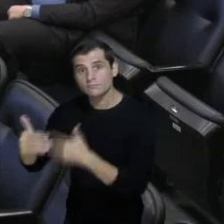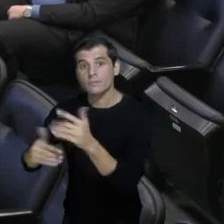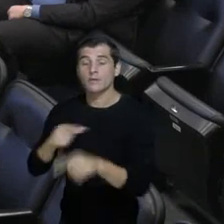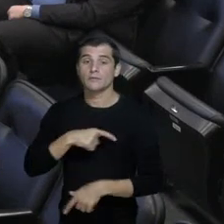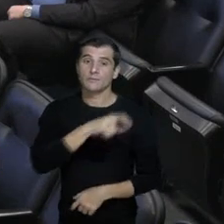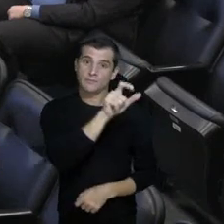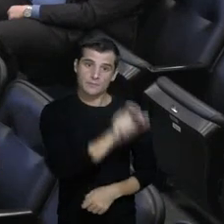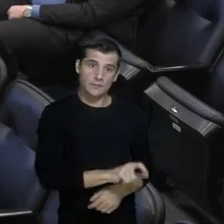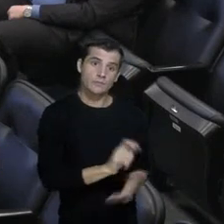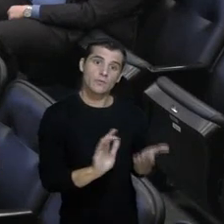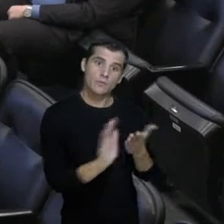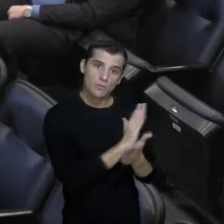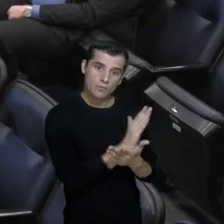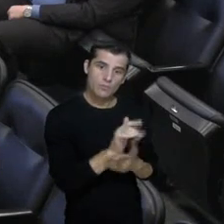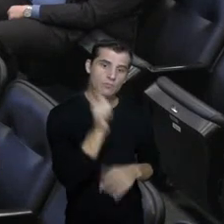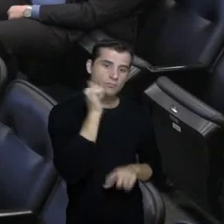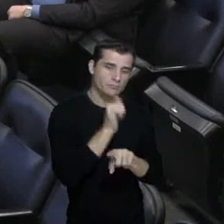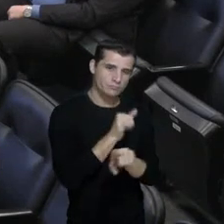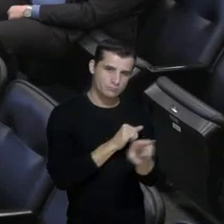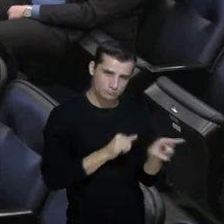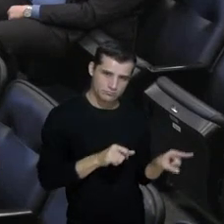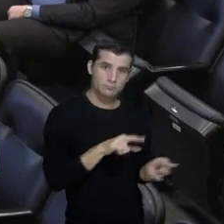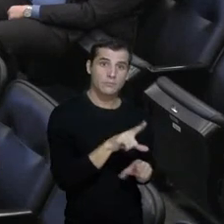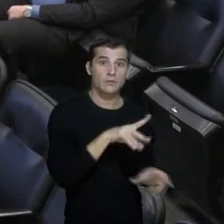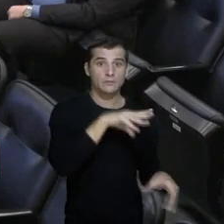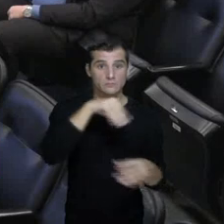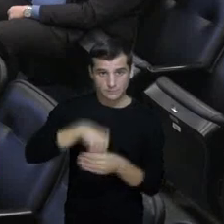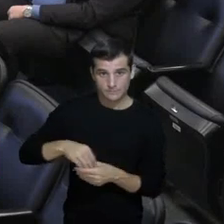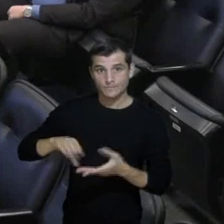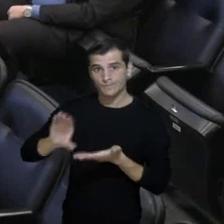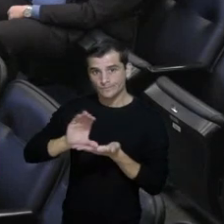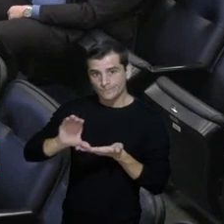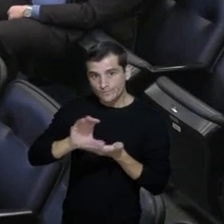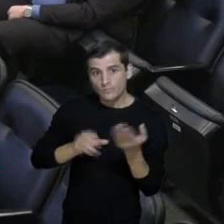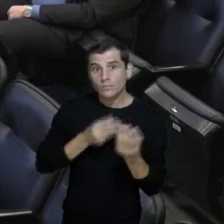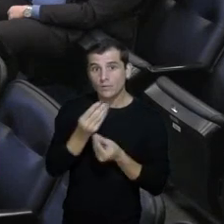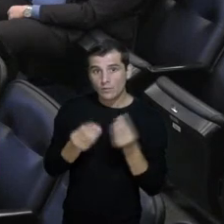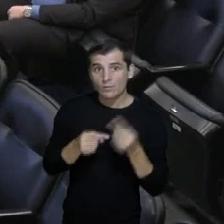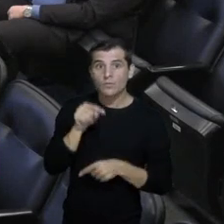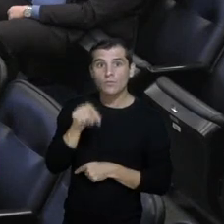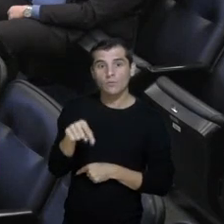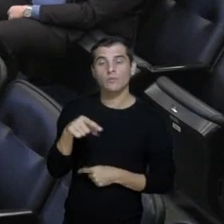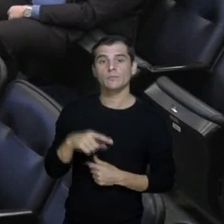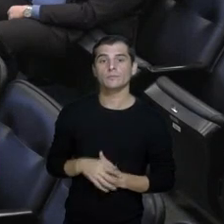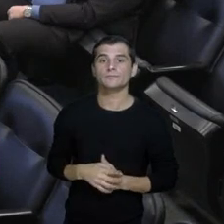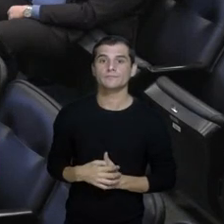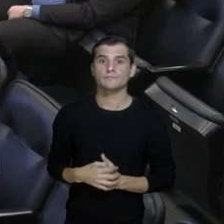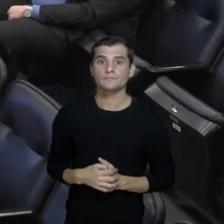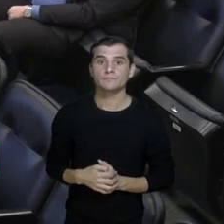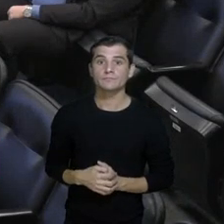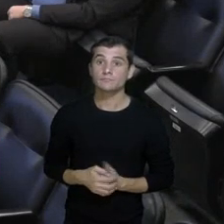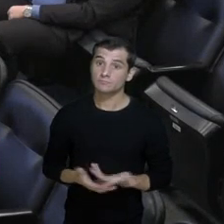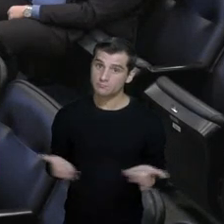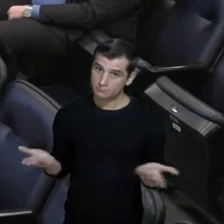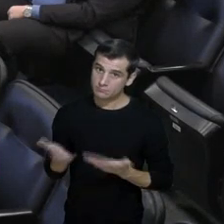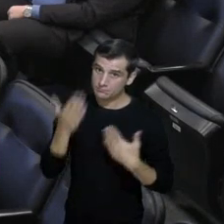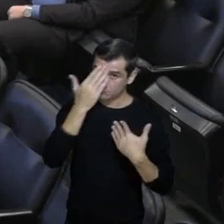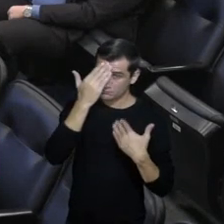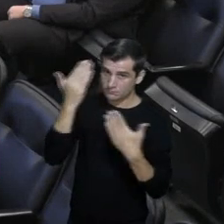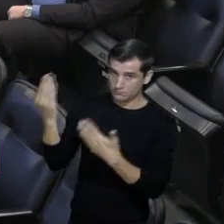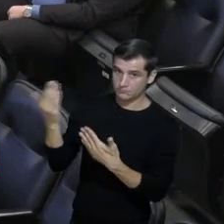executivo aí do projeto que estão tocando isso em várias mãos e e aqui meu primeiro agradecimento